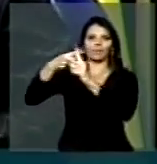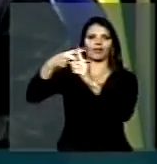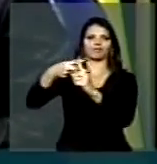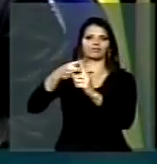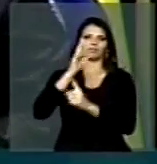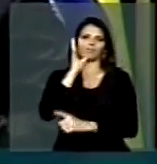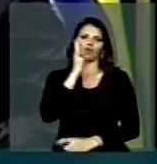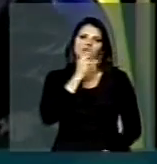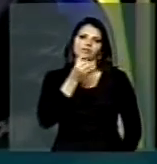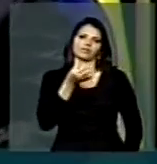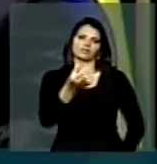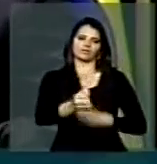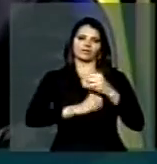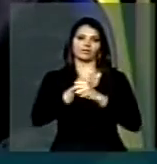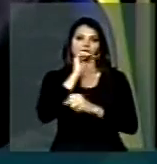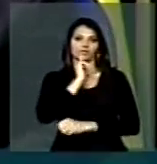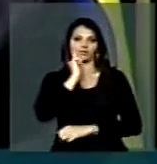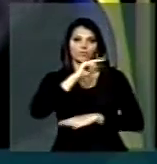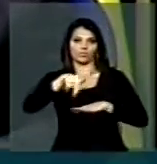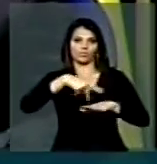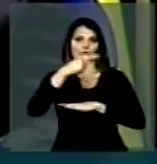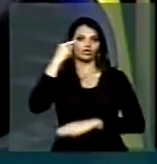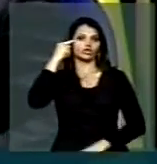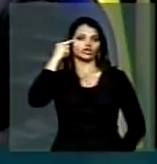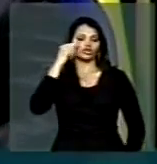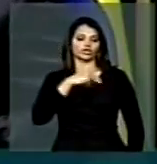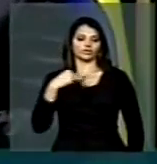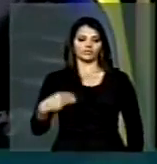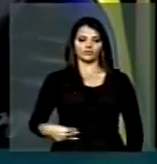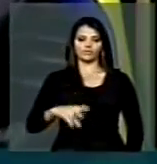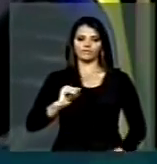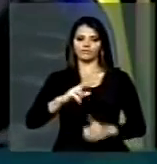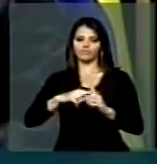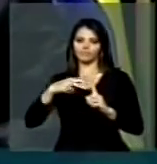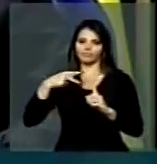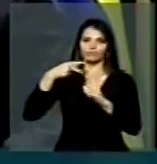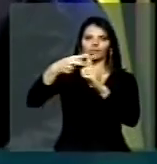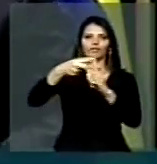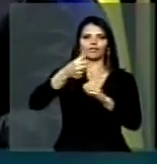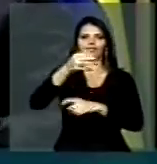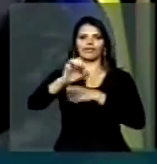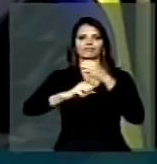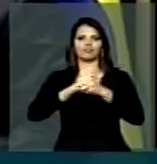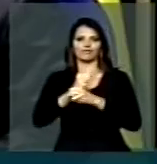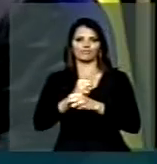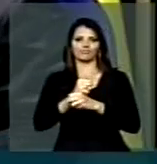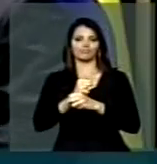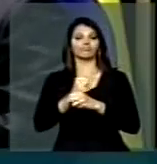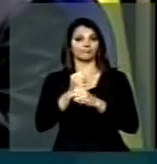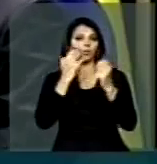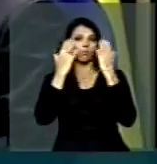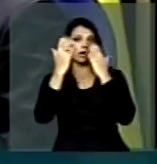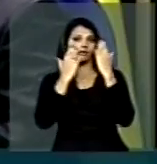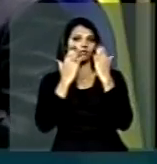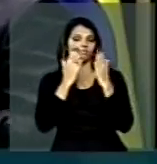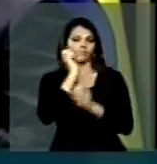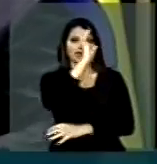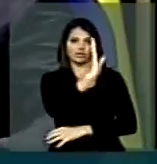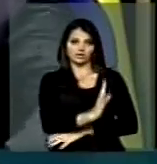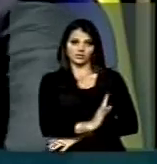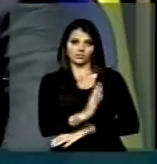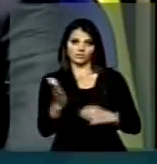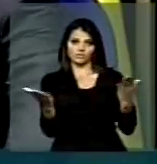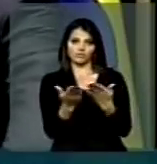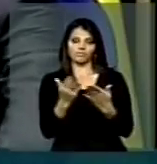exemplo, a China fará com que seu PIB dobre em menos de uma década. A verdade é que o Brasil tornou-se